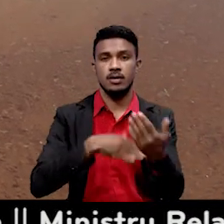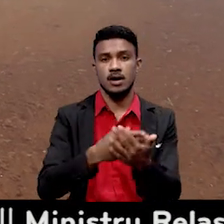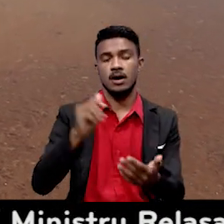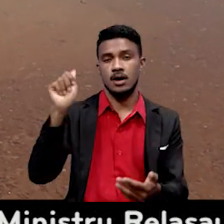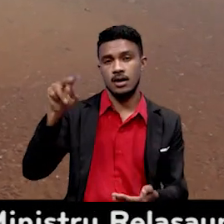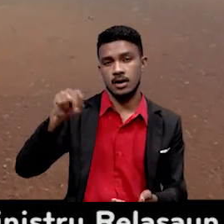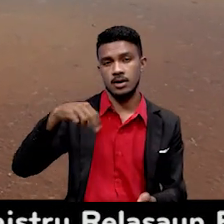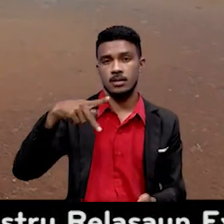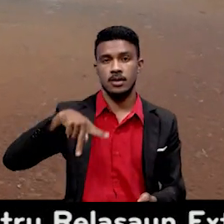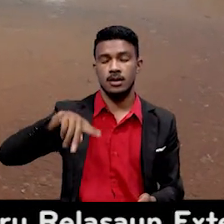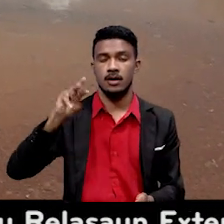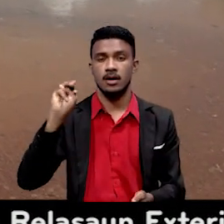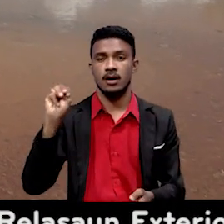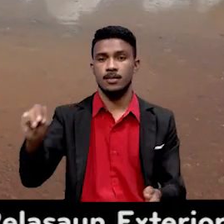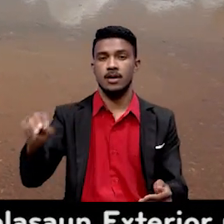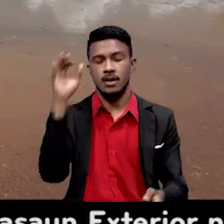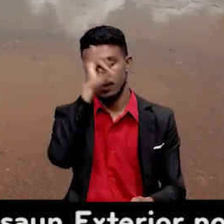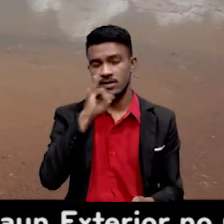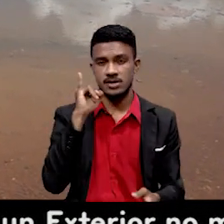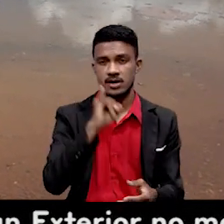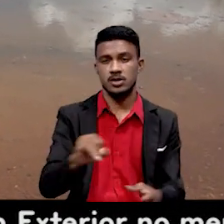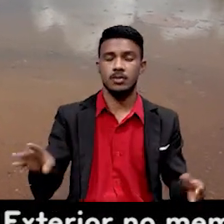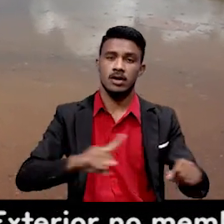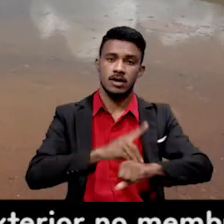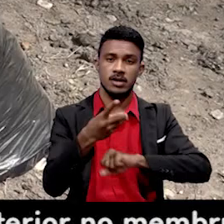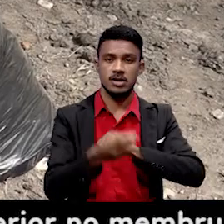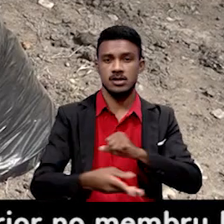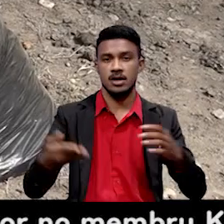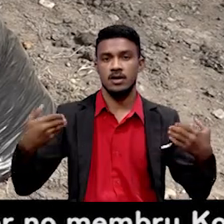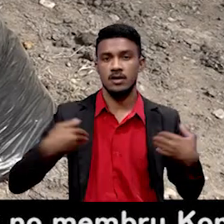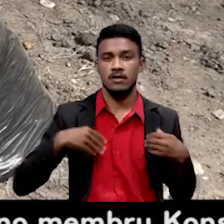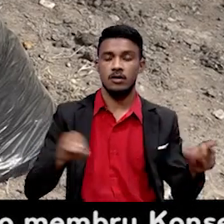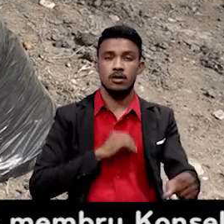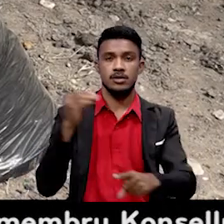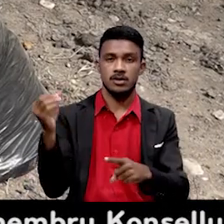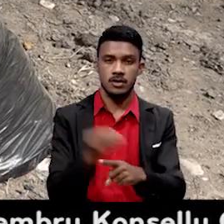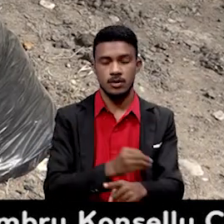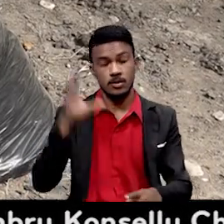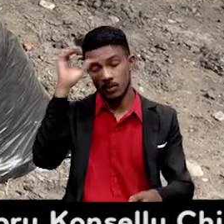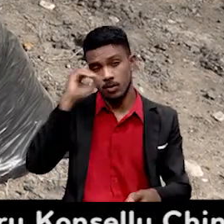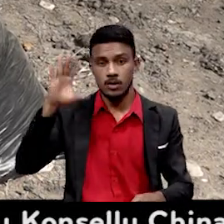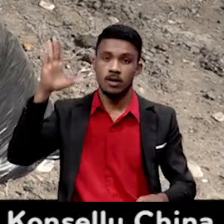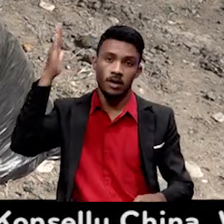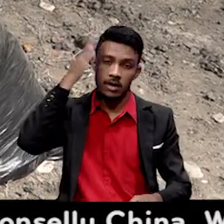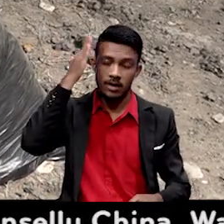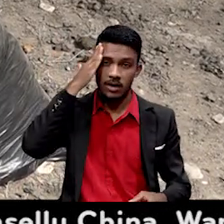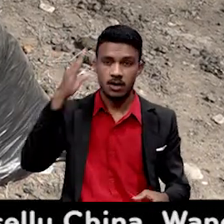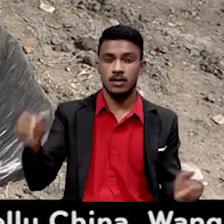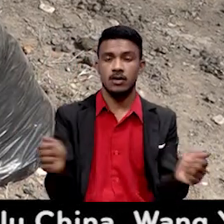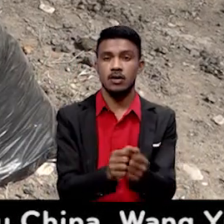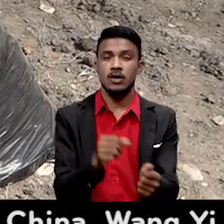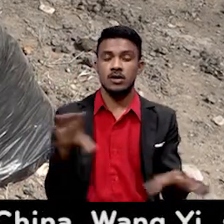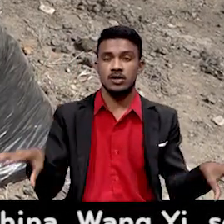halau rela observação no investigação ba incidente refere o objetivo verifica conformidade operacional ou sistema